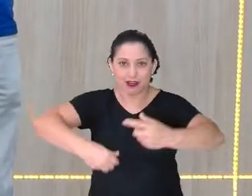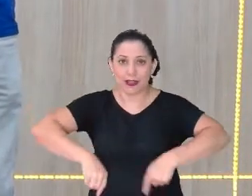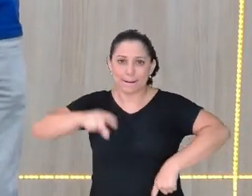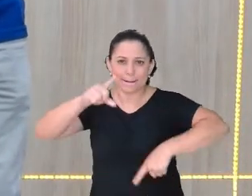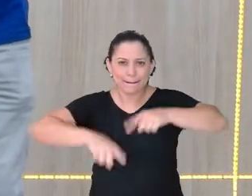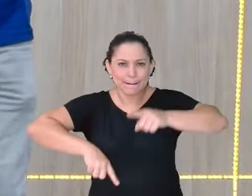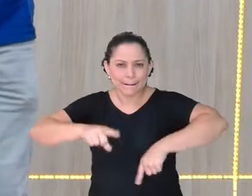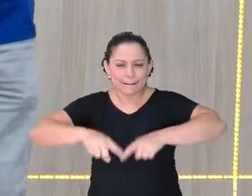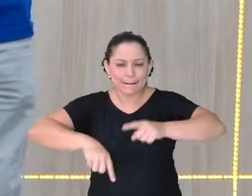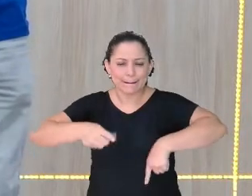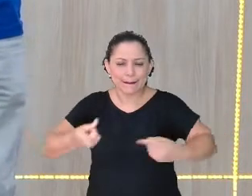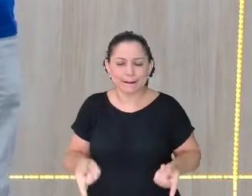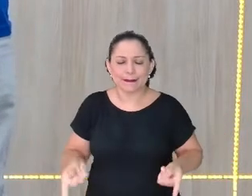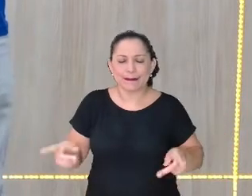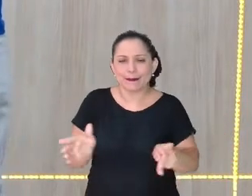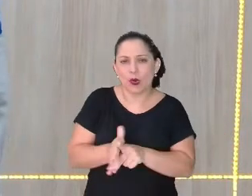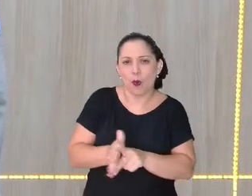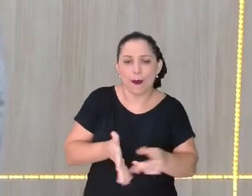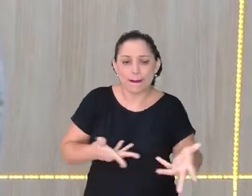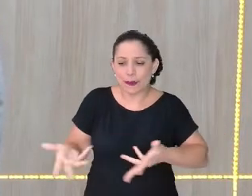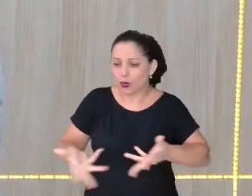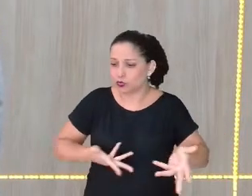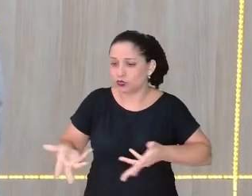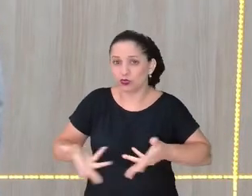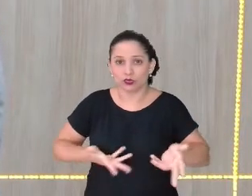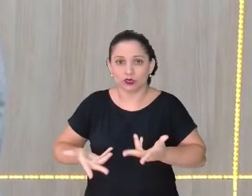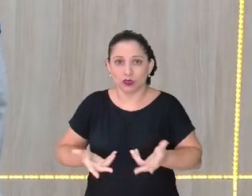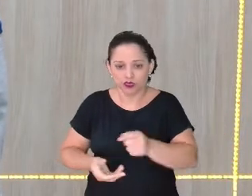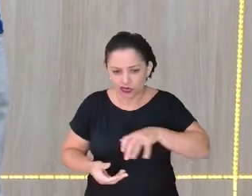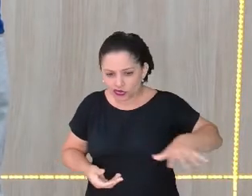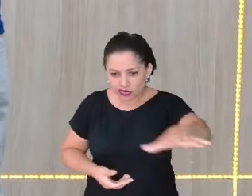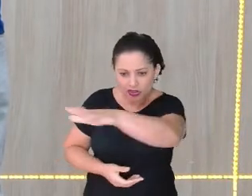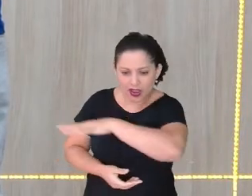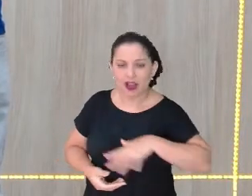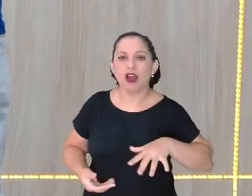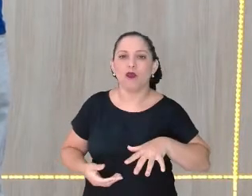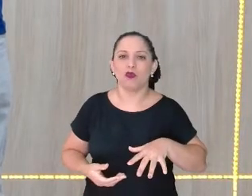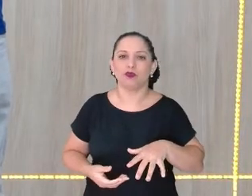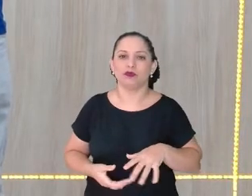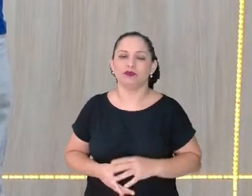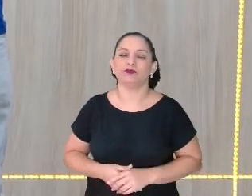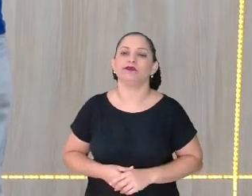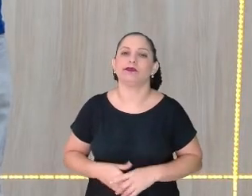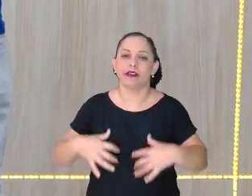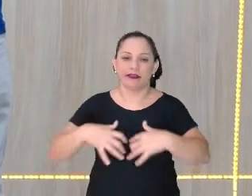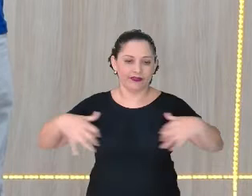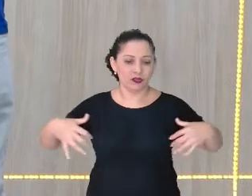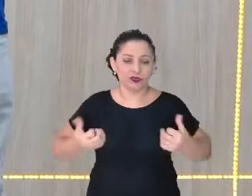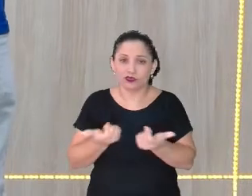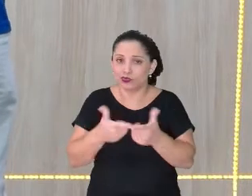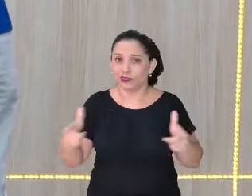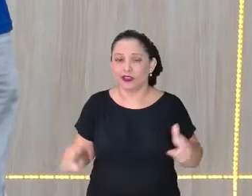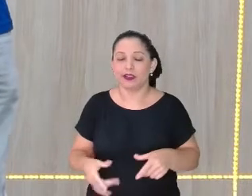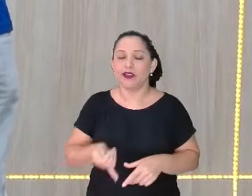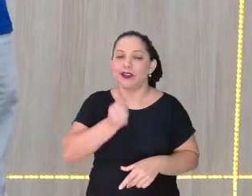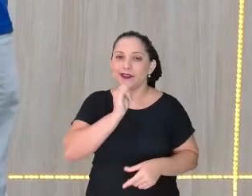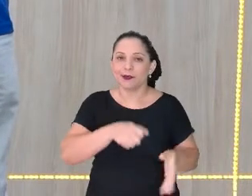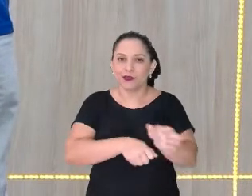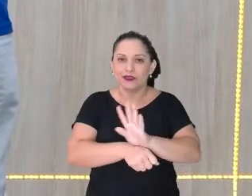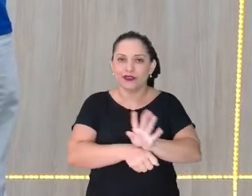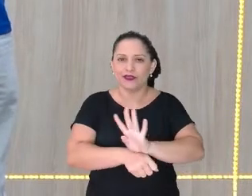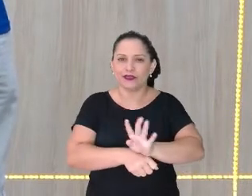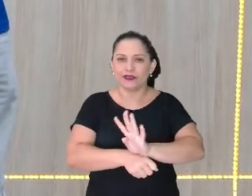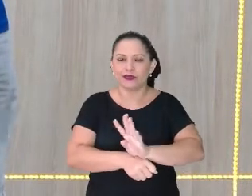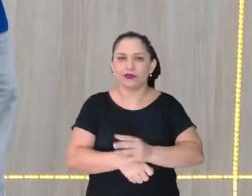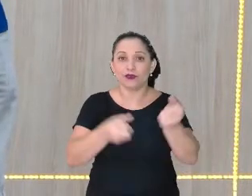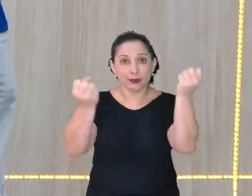né, do fruto do trabalho dessa galera aí. Então, lógico, que se eu tinha, por exemplo, tem um filme muito bom chamado 10